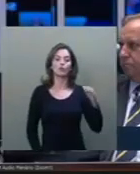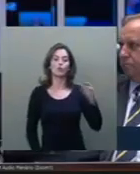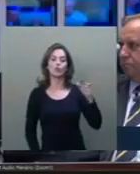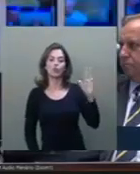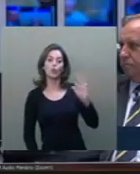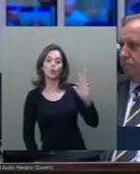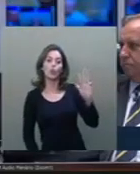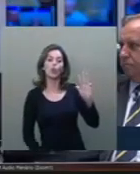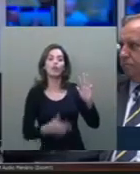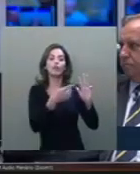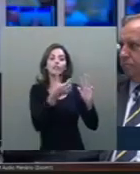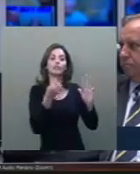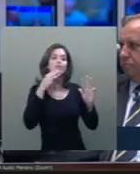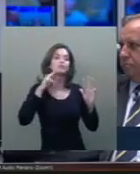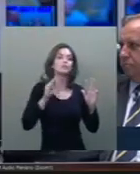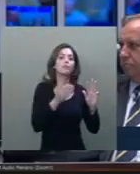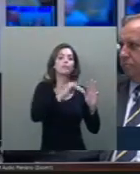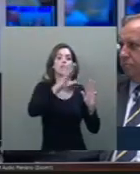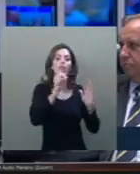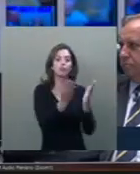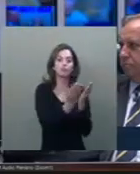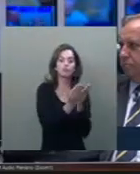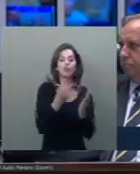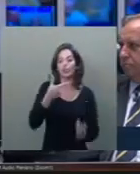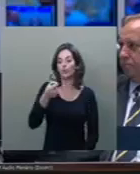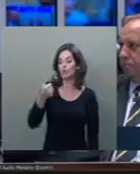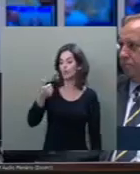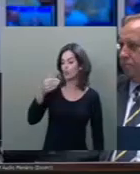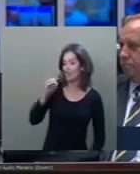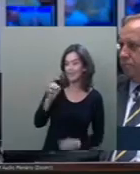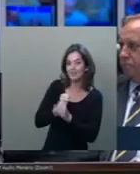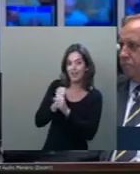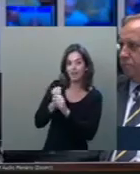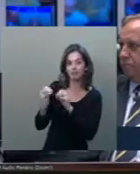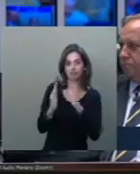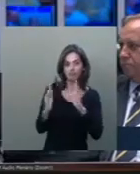no Brasil. Segundo o IBGE, em 2010, já tínhamos